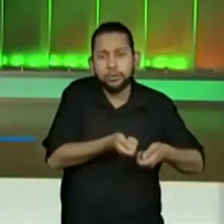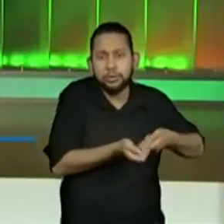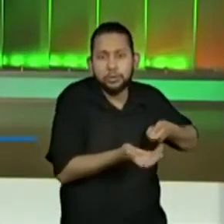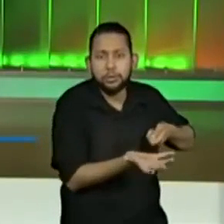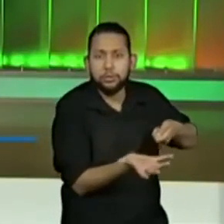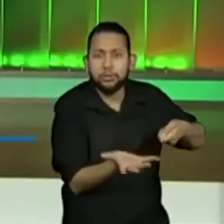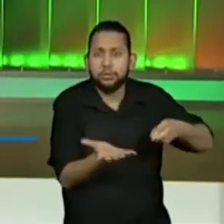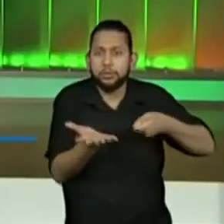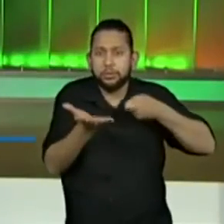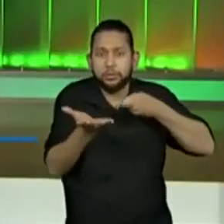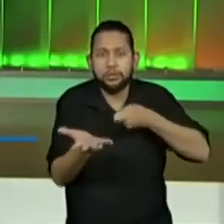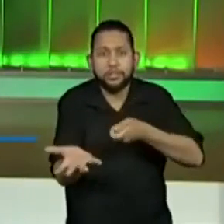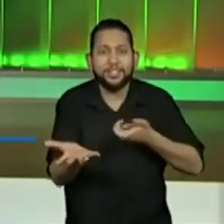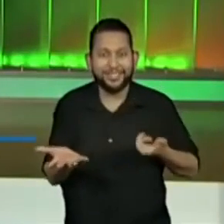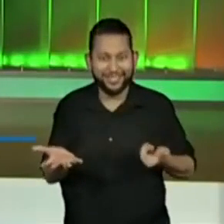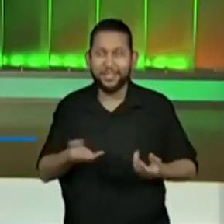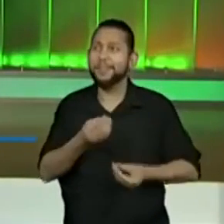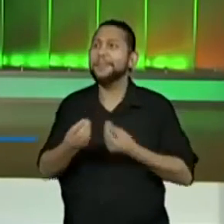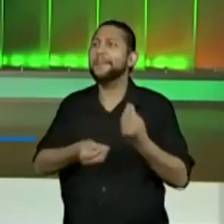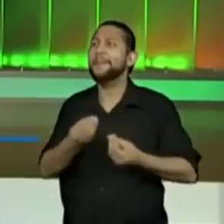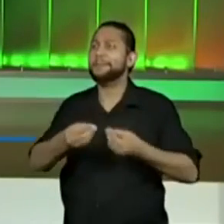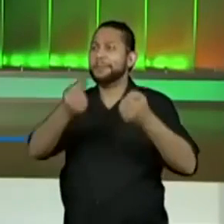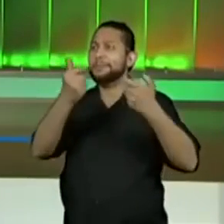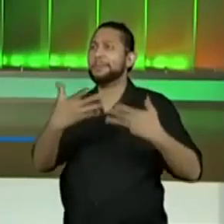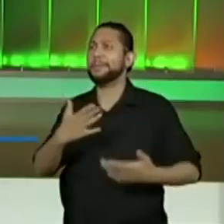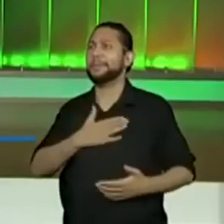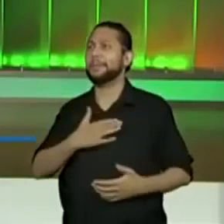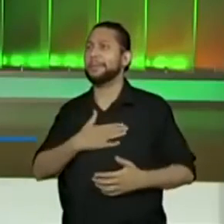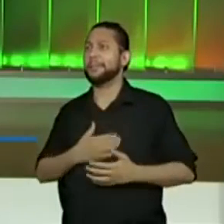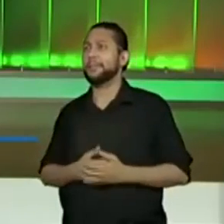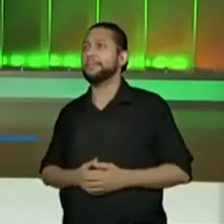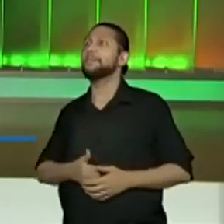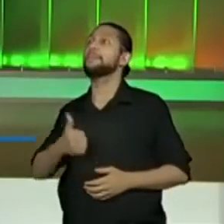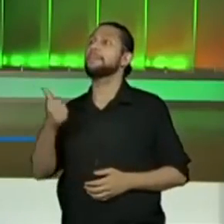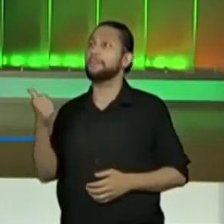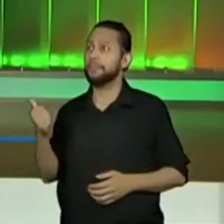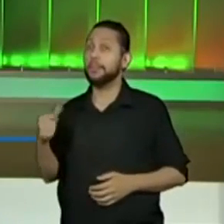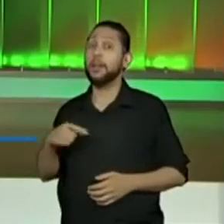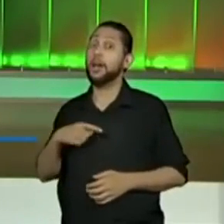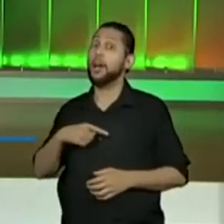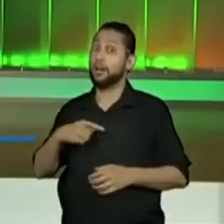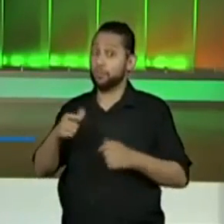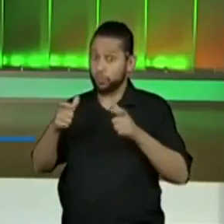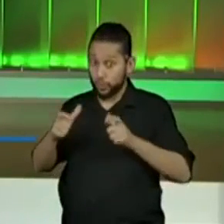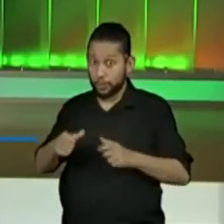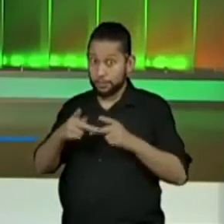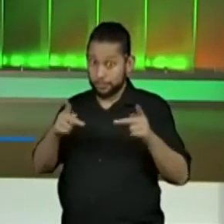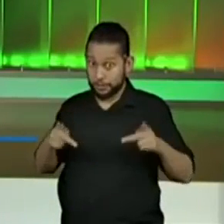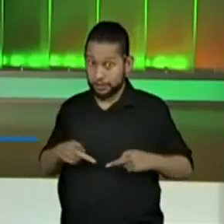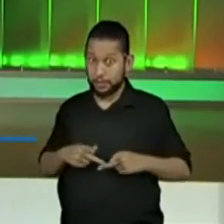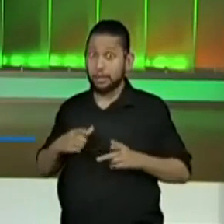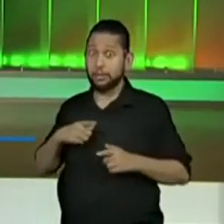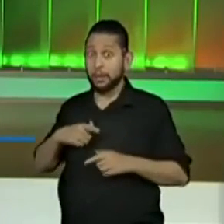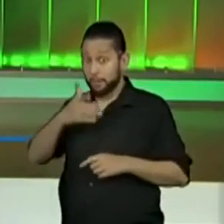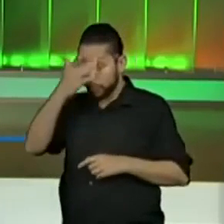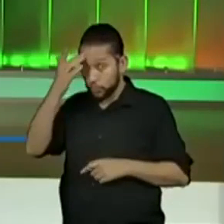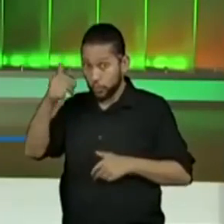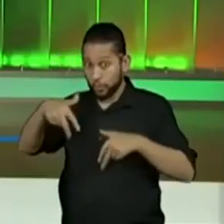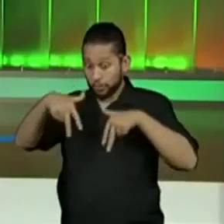chat a professora Natália disse que lá na pizzaria tem uma divisão de tarefas tem